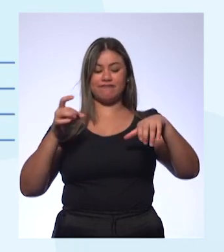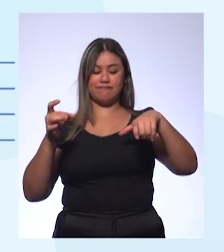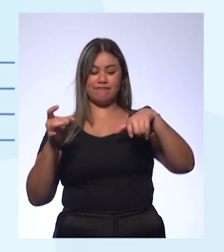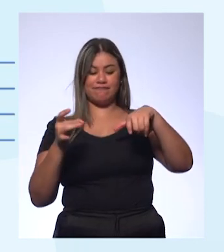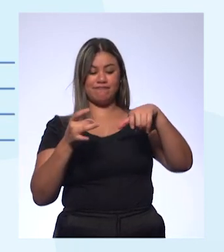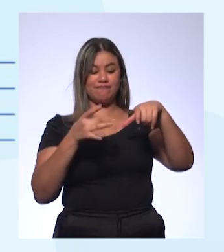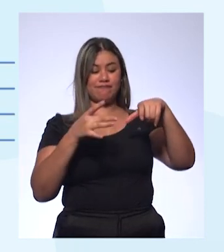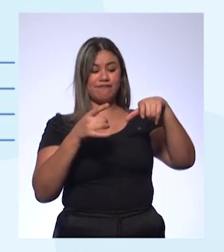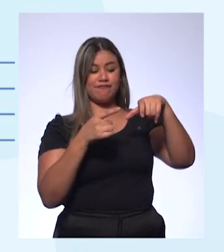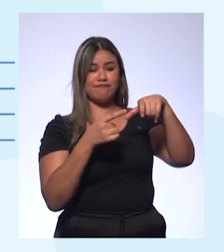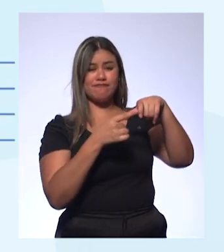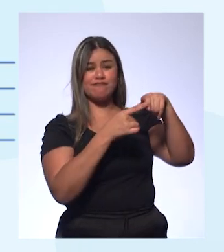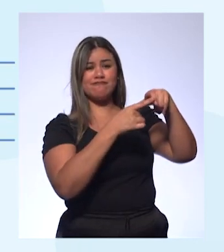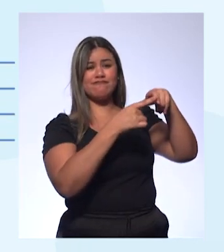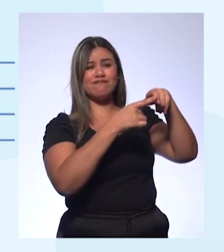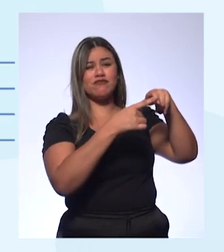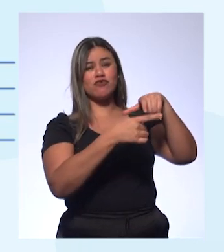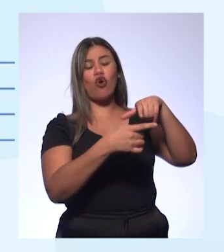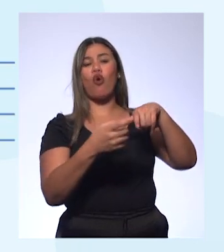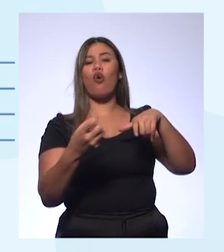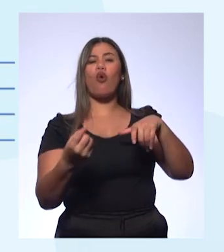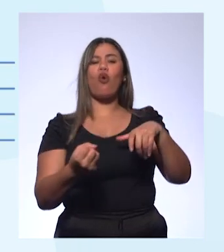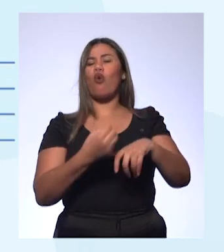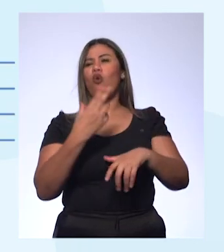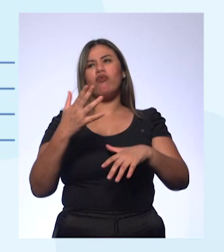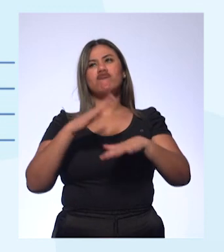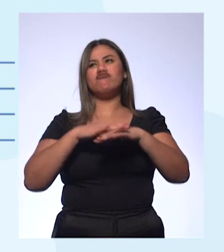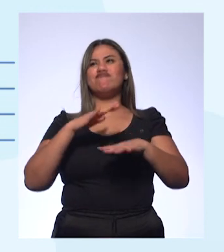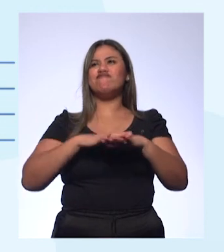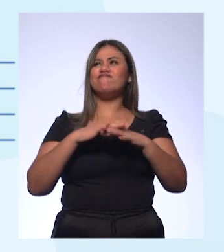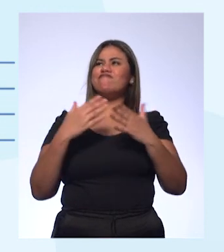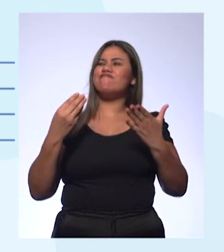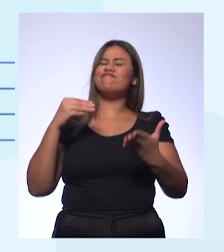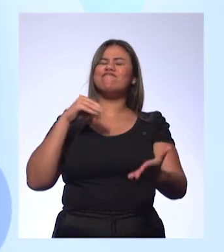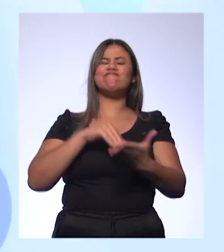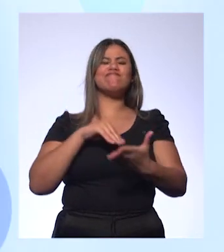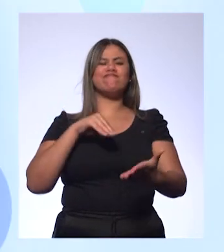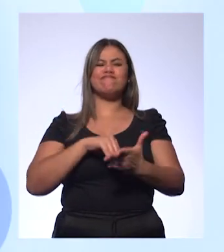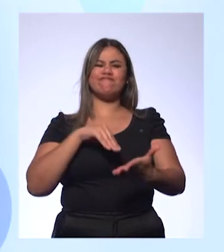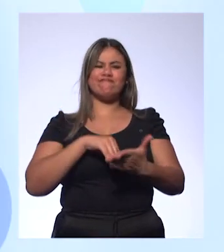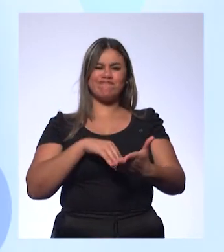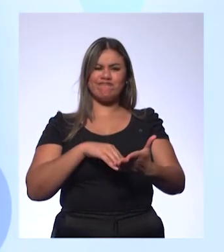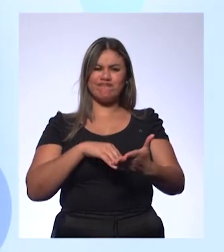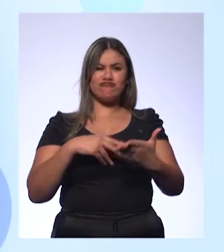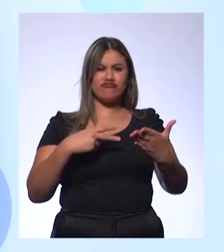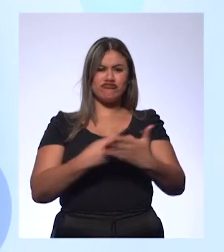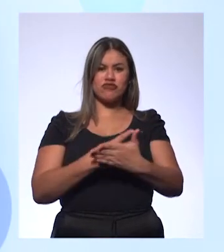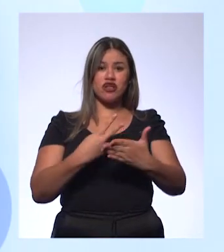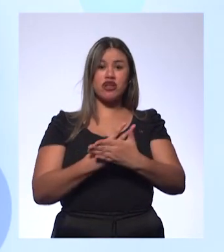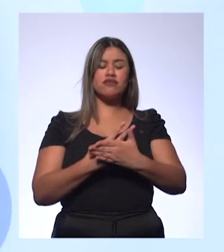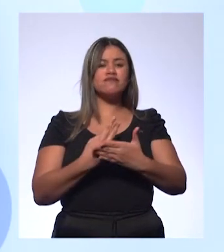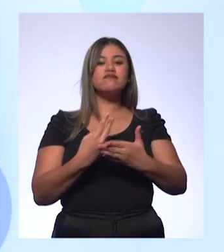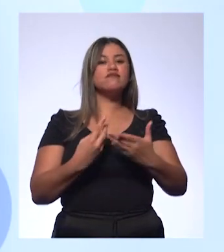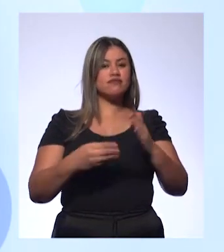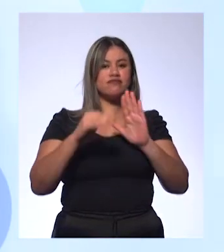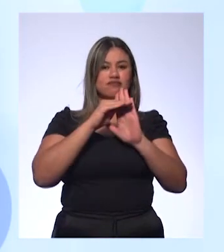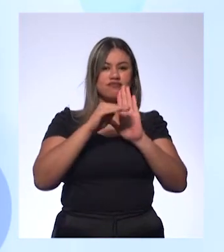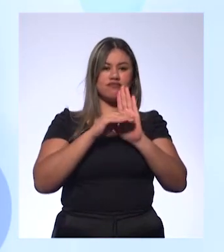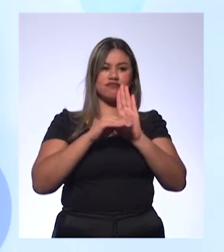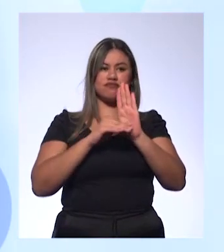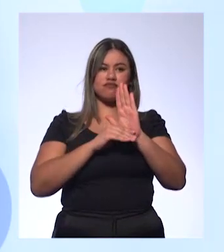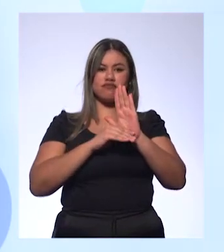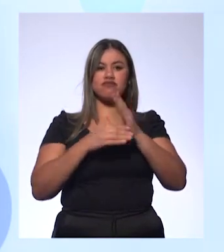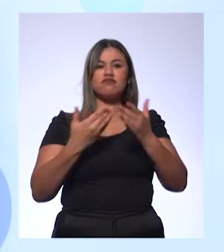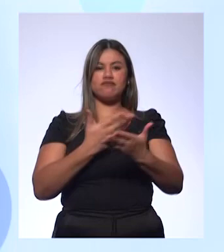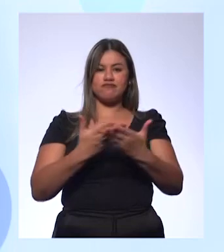né? Coloca aí umas jogadas que foi na trave, que não deu muito certo, combinado? Então, façam essa lista e